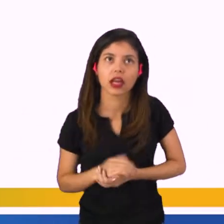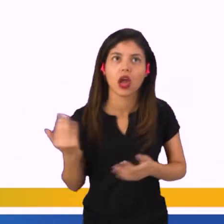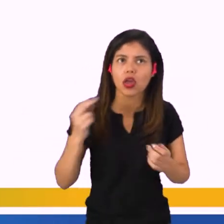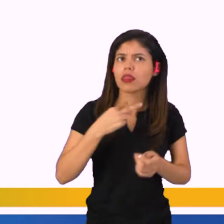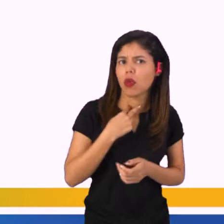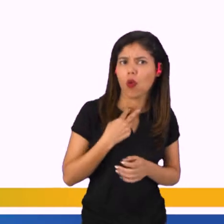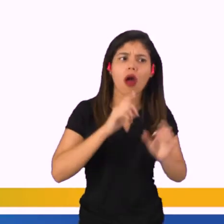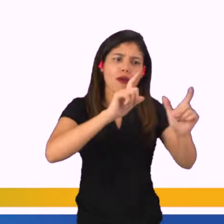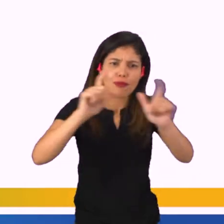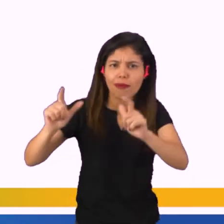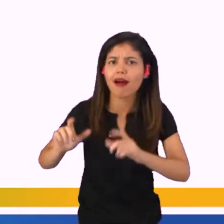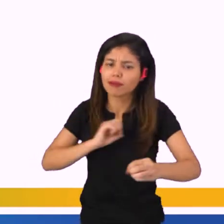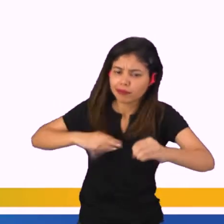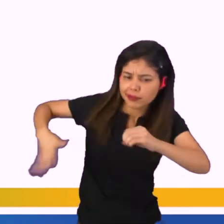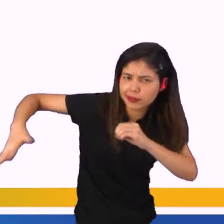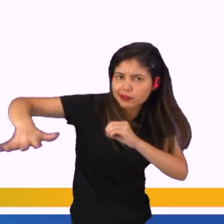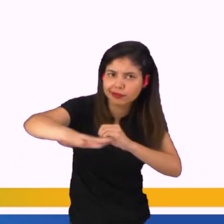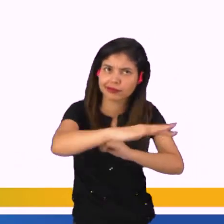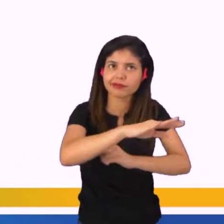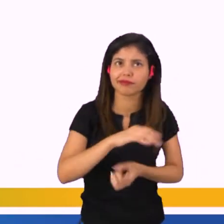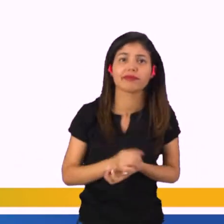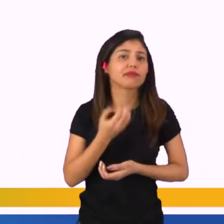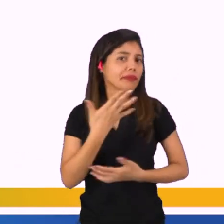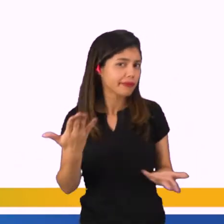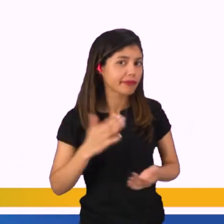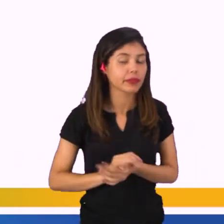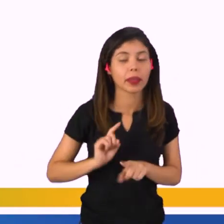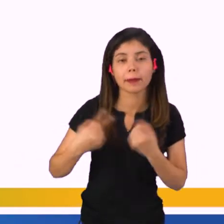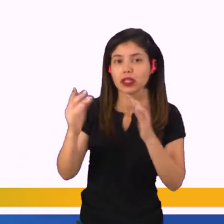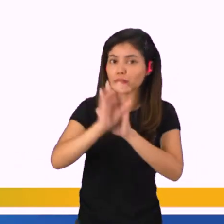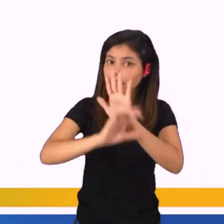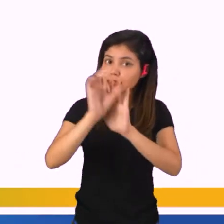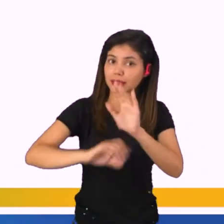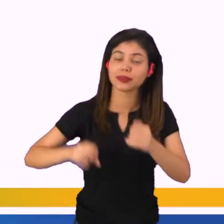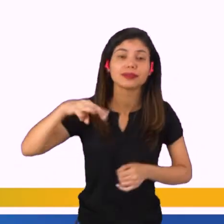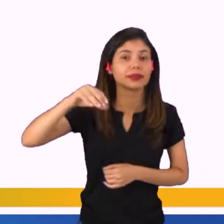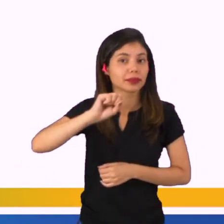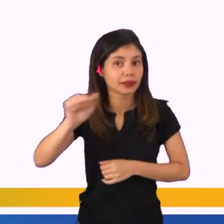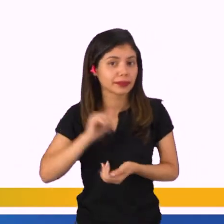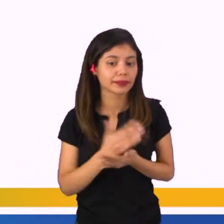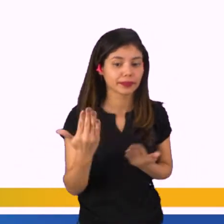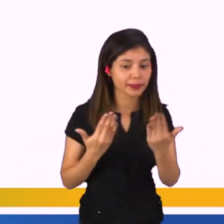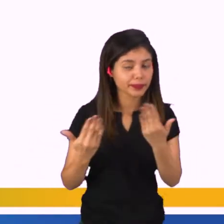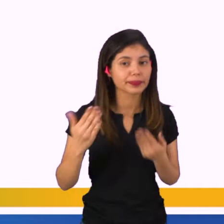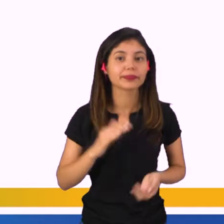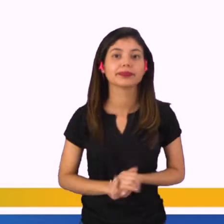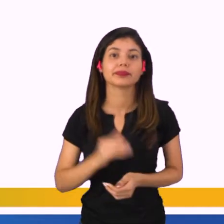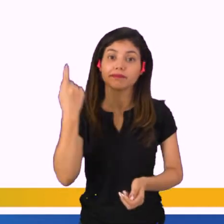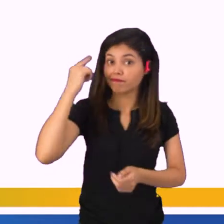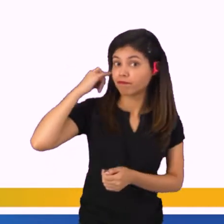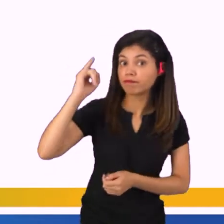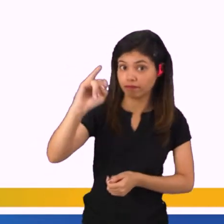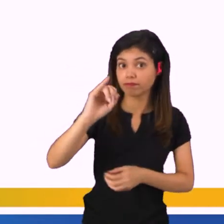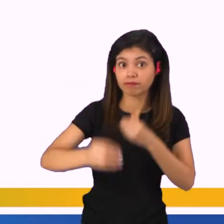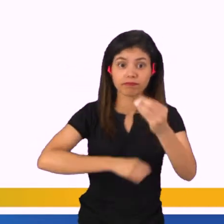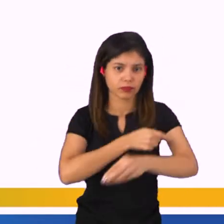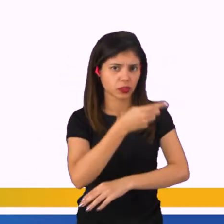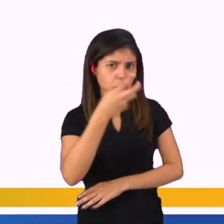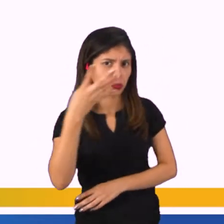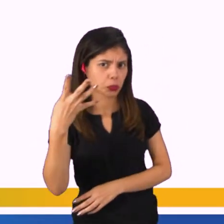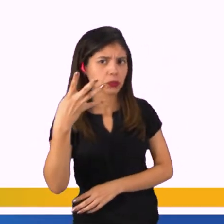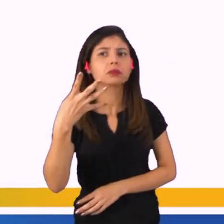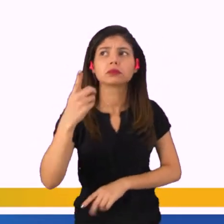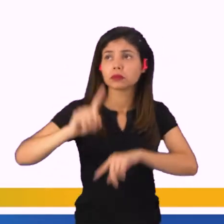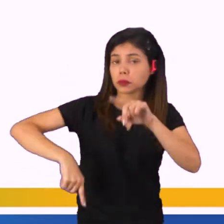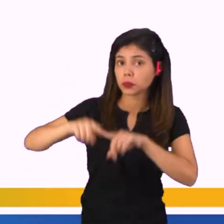ocupa lugar no espaço, certo? Pois bem, o conceito de massa está intimamente relacionado com a ideia de quantidade